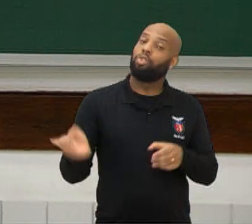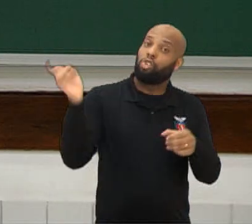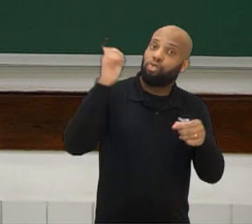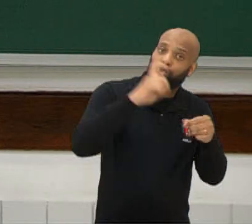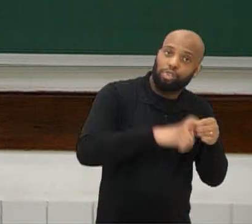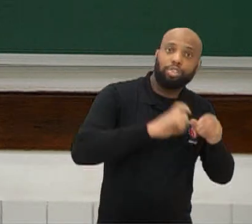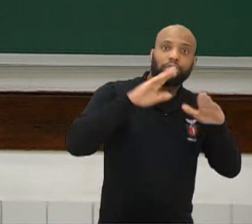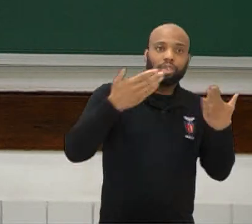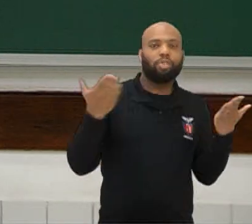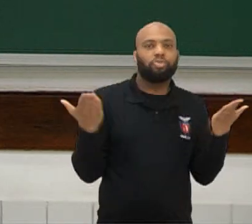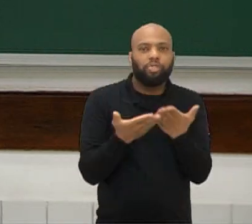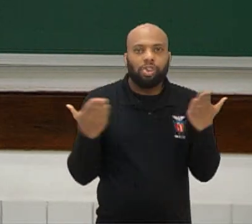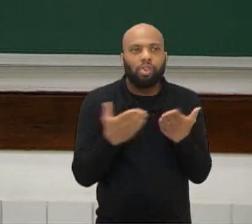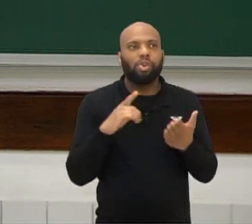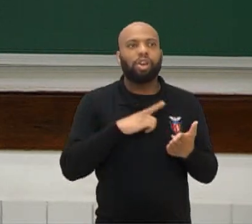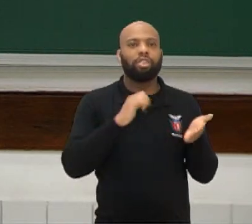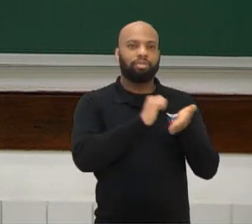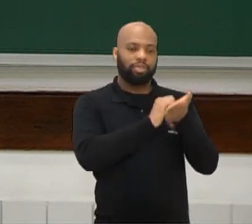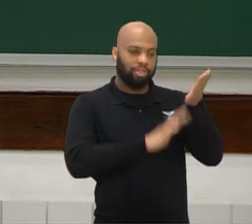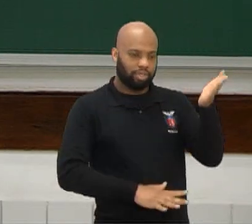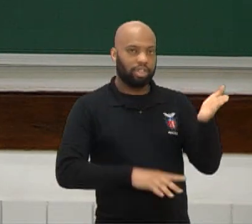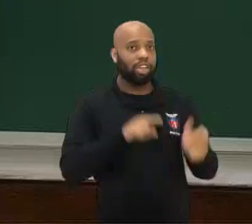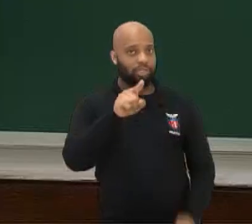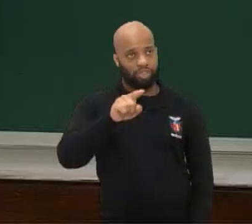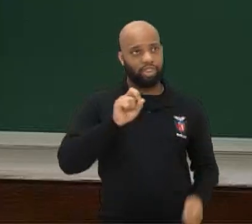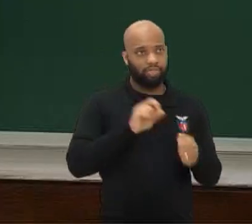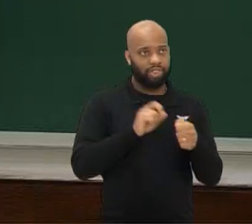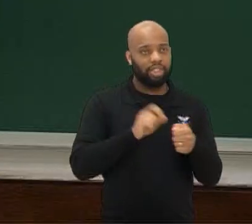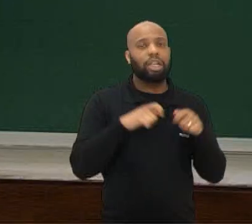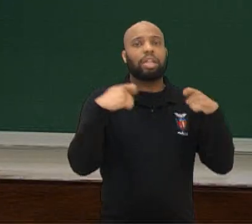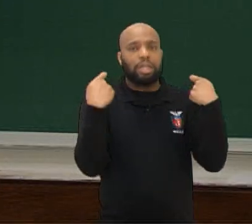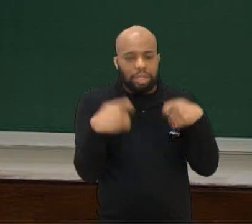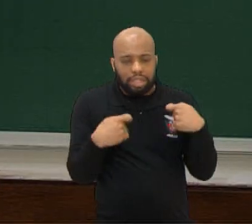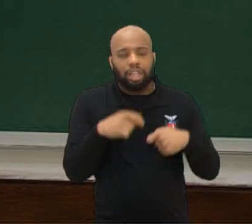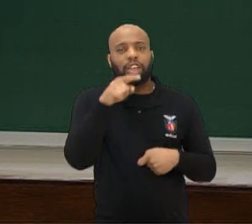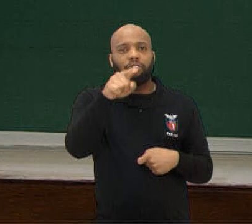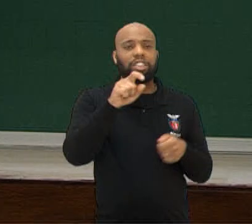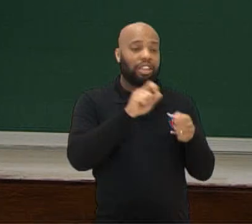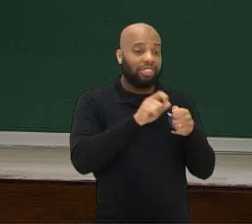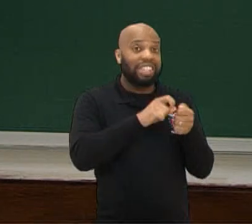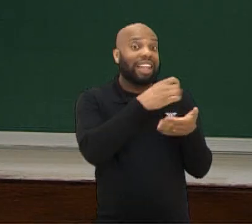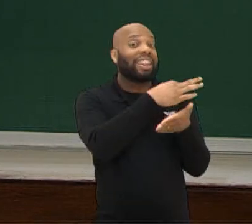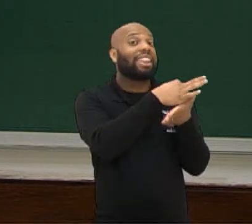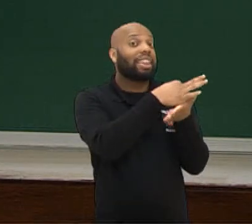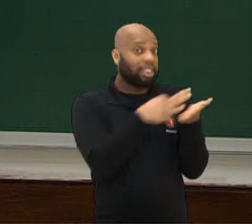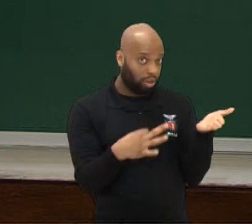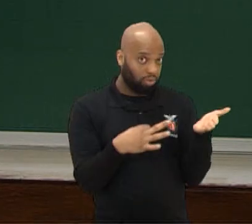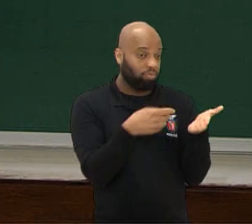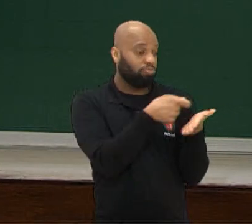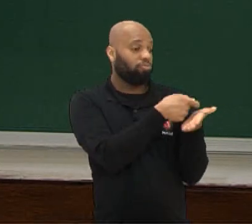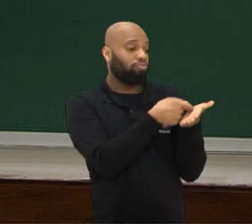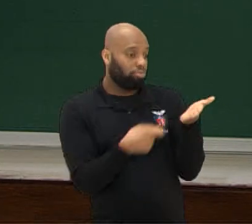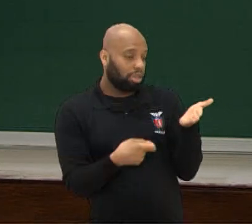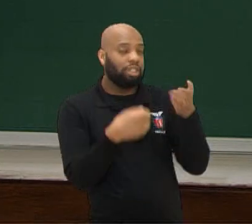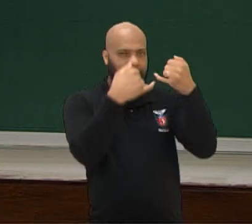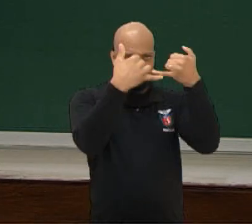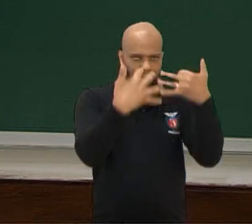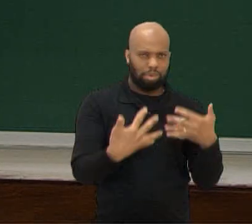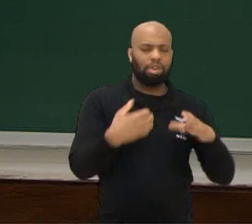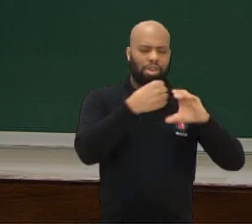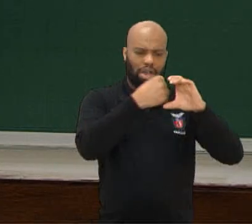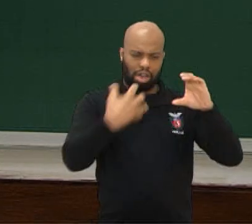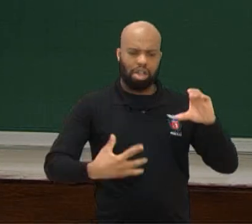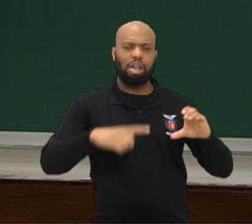Voltamos então ali com a atividade que ficou para vocês, que vocês deveriam construir um pequeno texto falando dessas